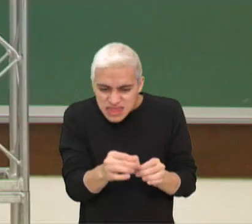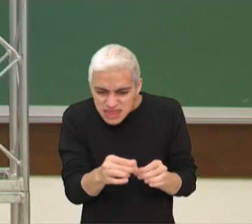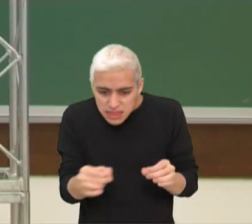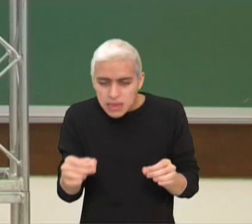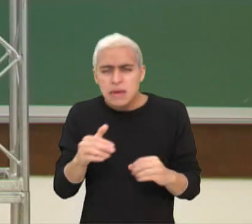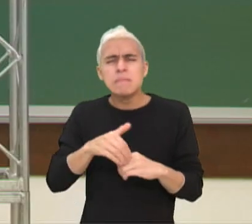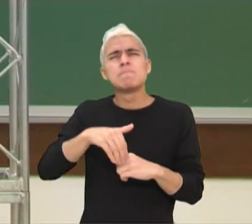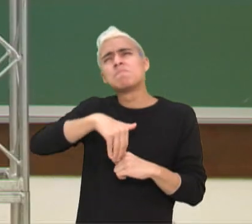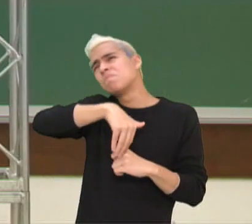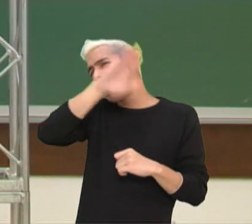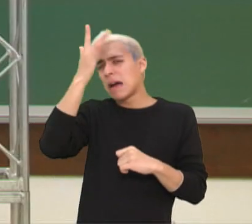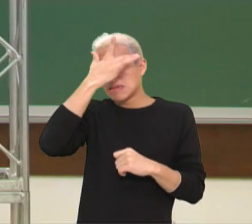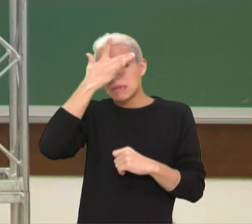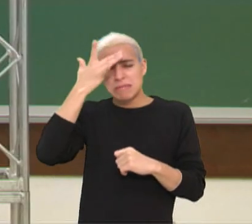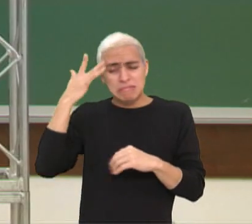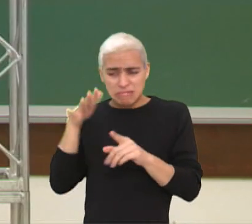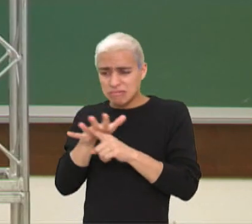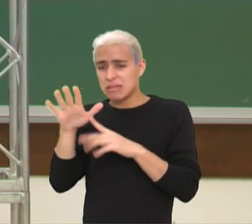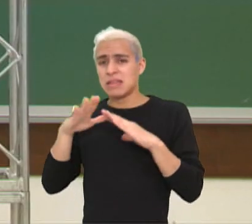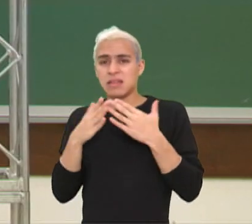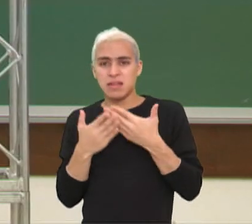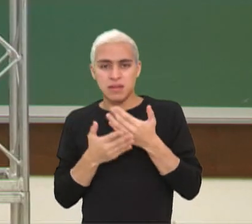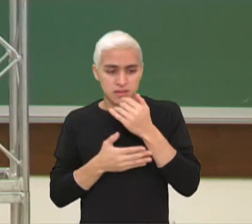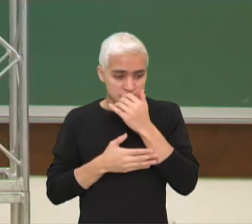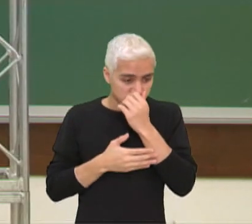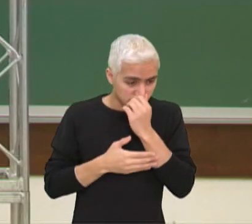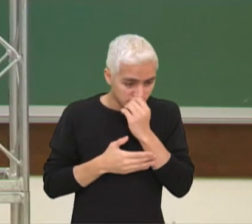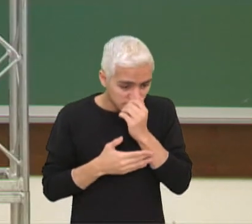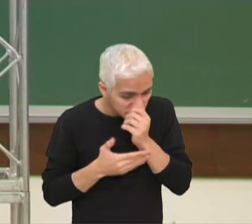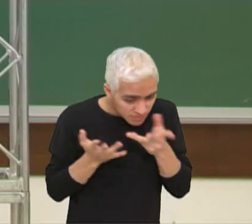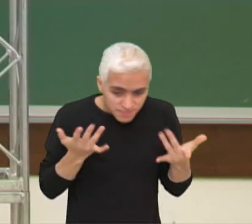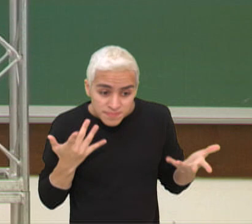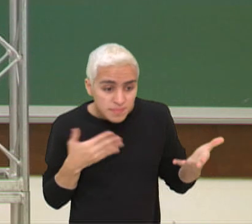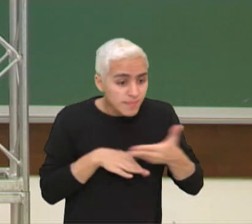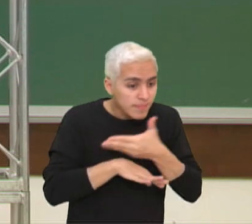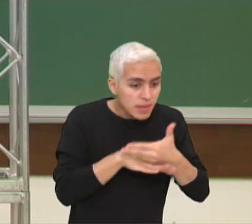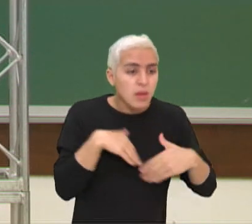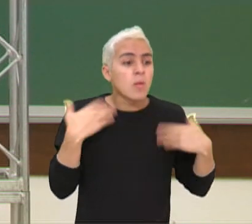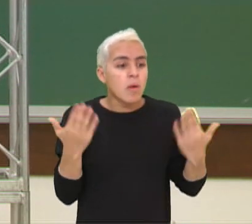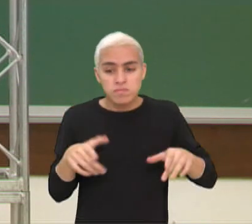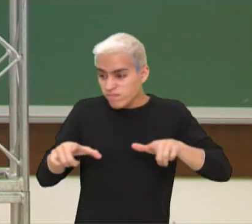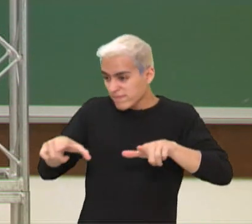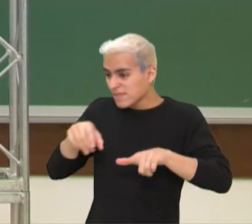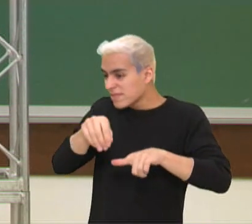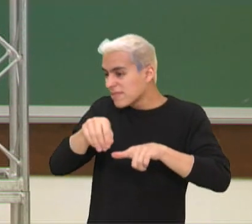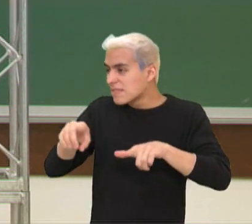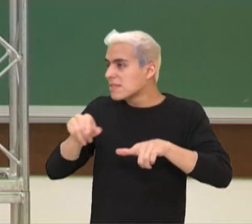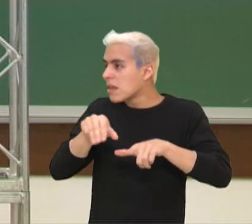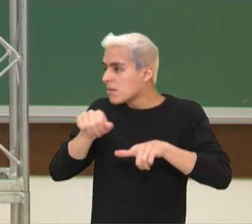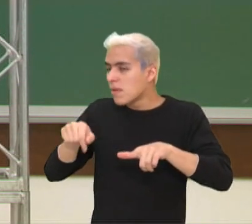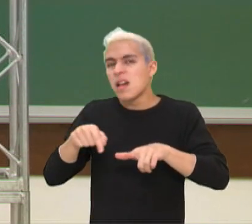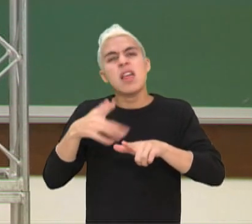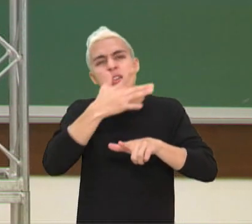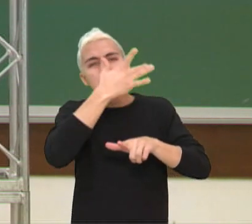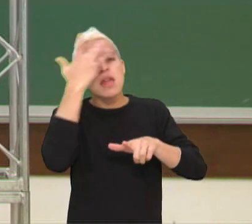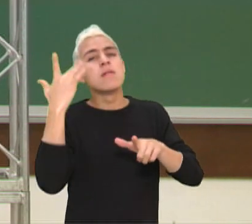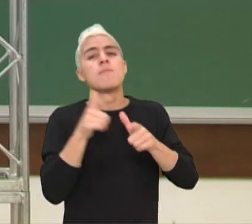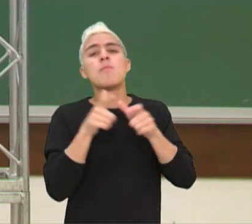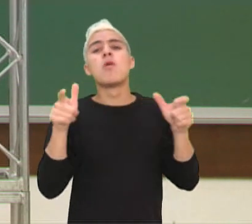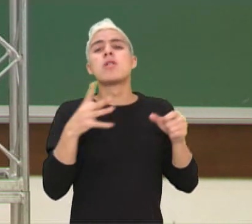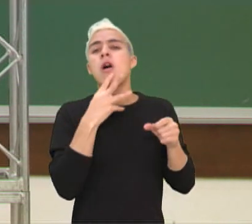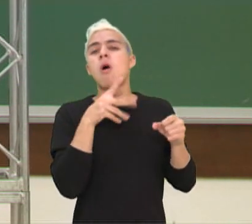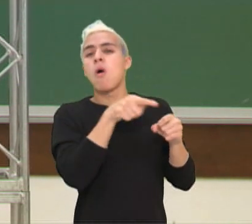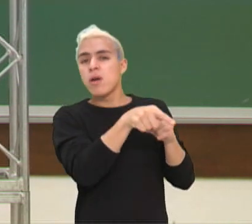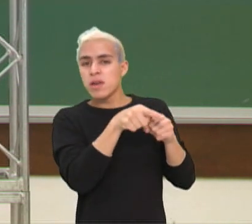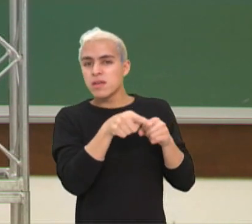vamos... para participar de um jogo tabuleiro, sempre vai ter damas. Então ele é um jogo assim, bem popular, bem conhecido.